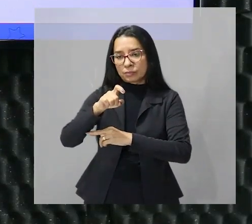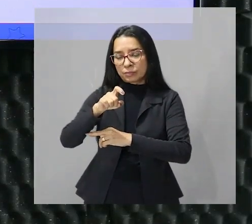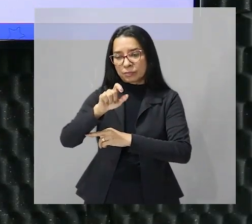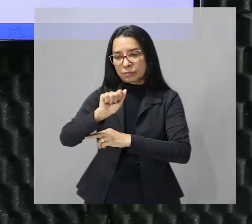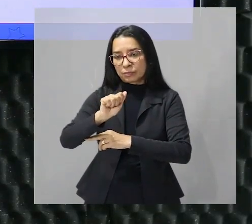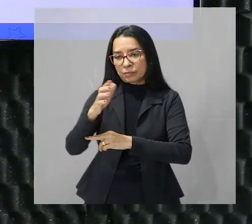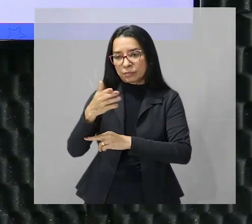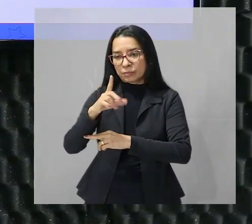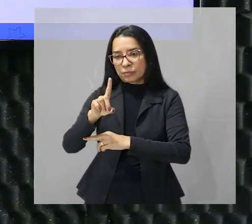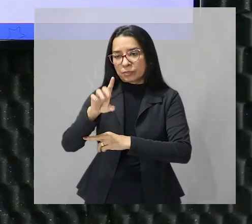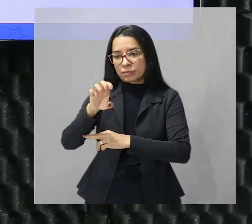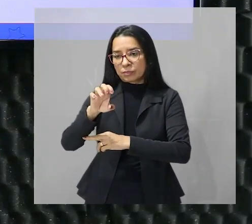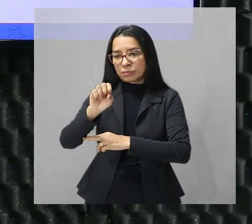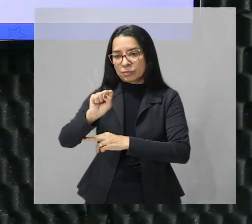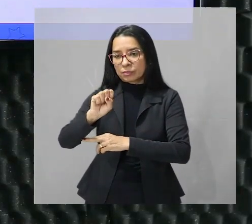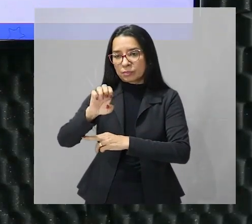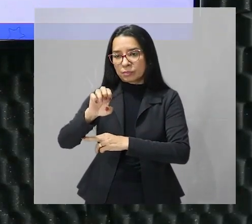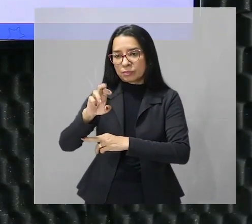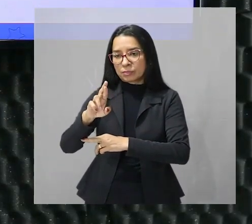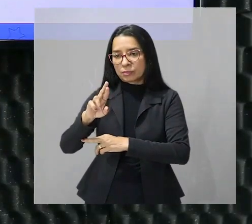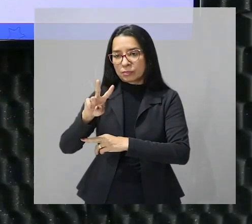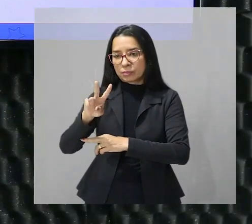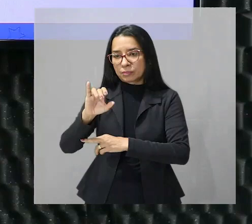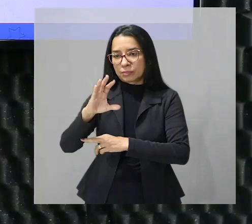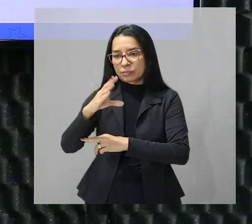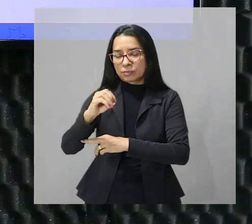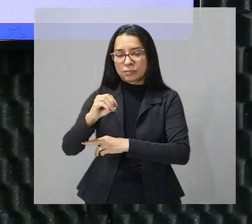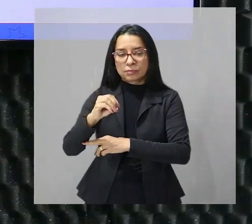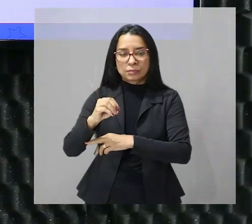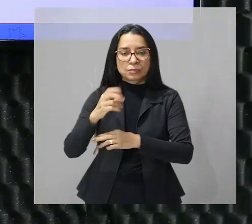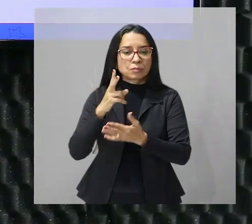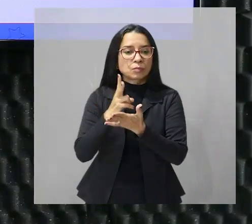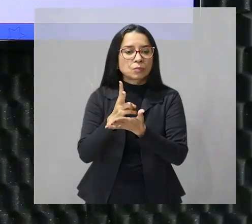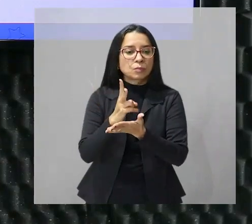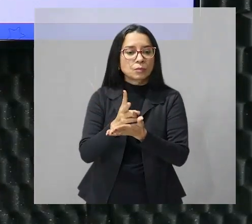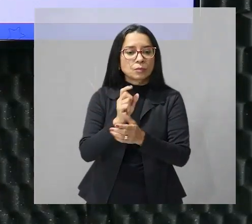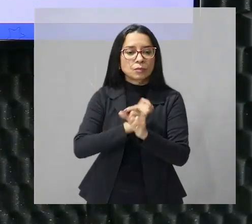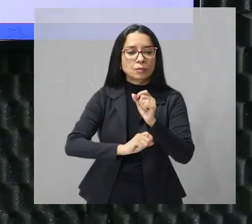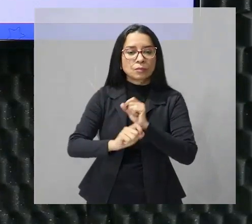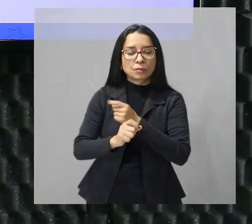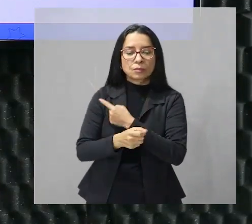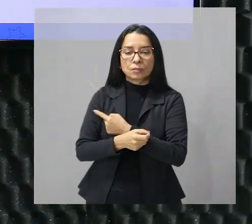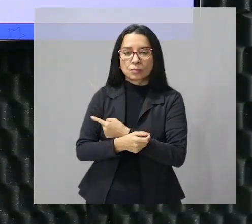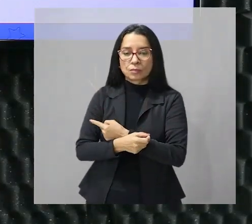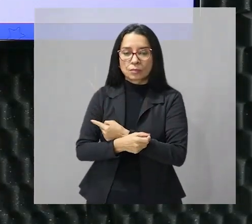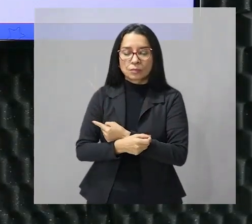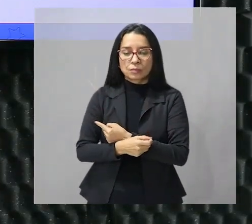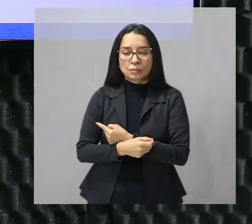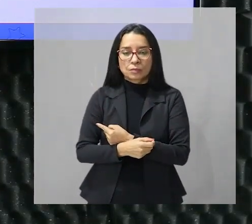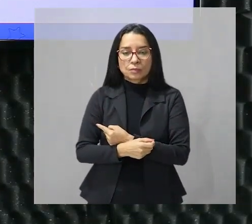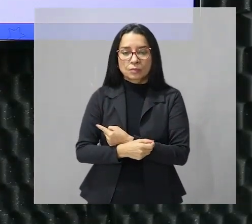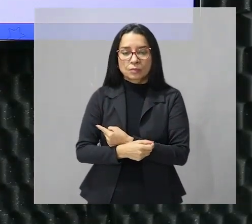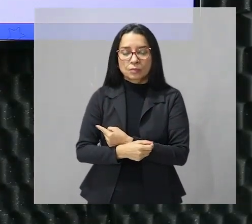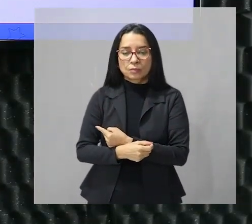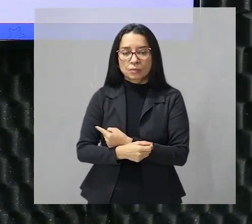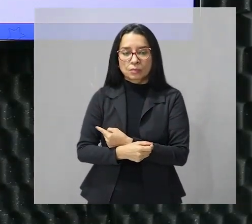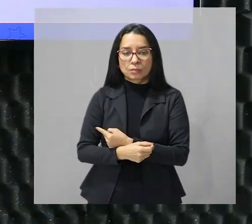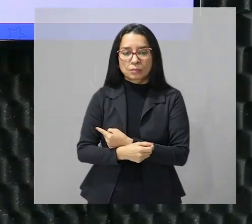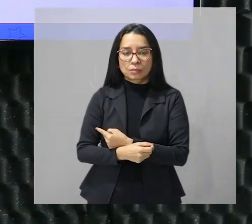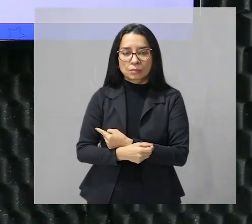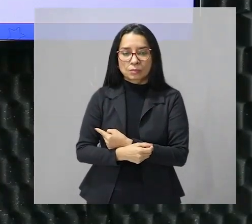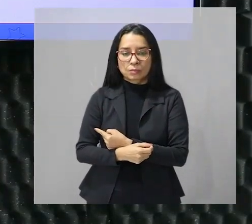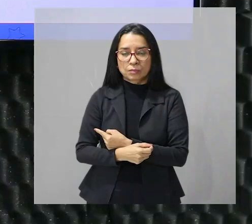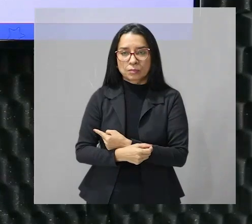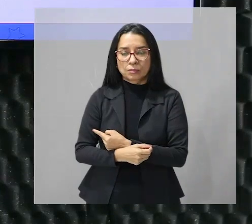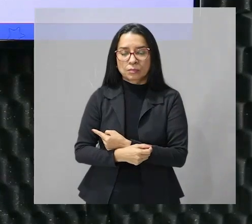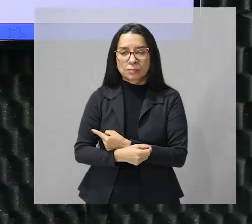complementação daquilo que o enunciado nos disse. Então, continuando aí, ó, olha sobre a taxa de serviço como está sendo dito. Essa